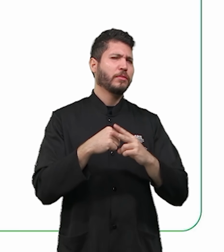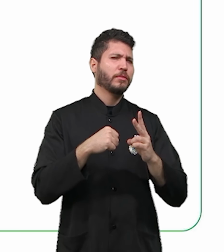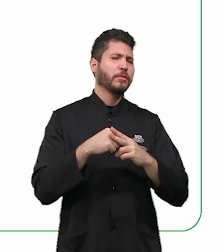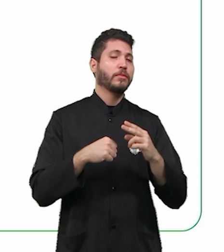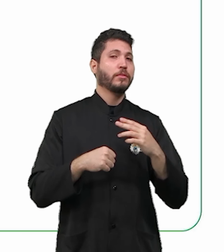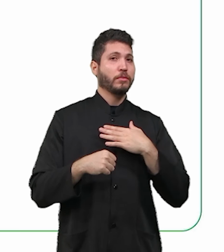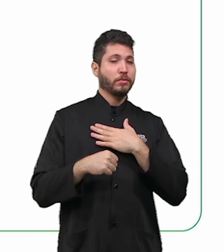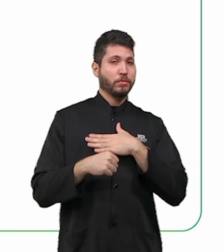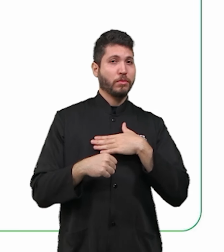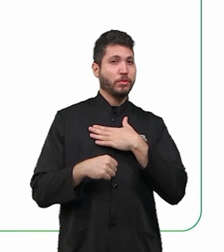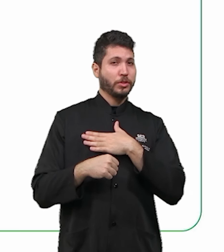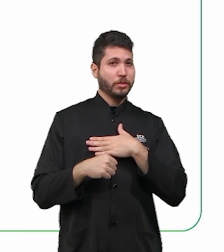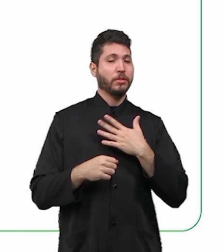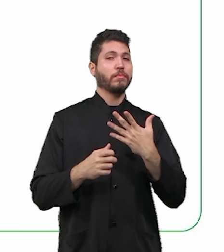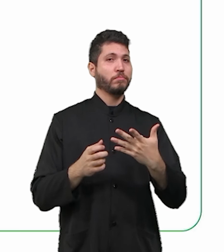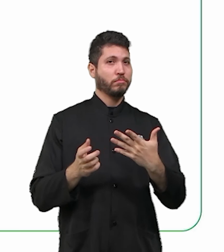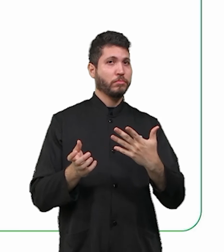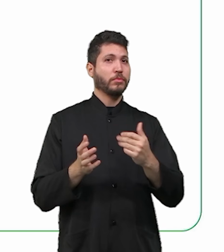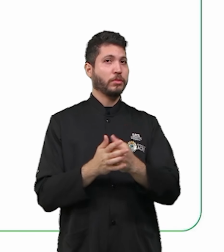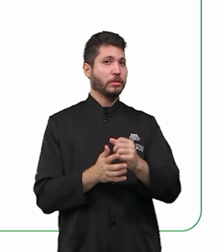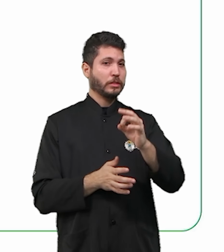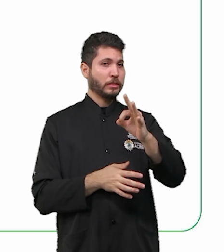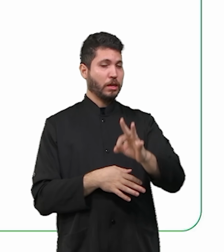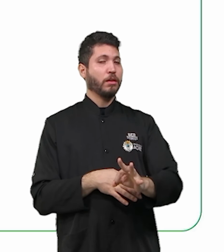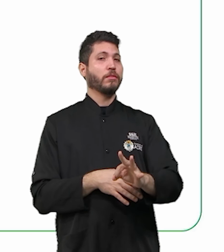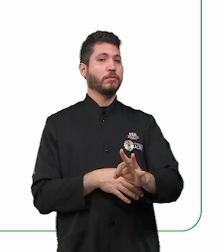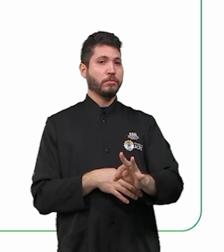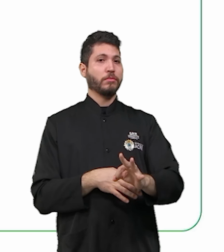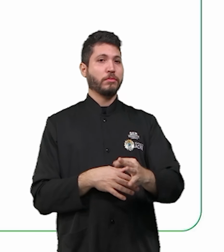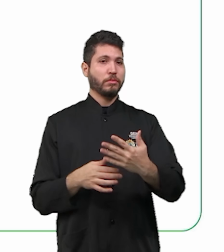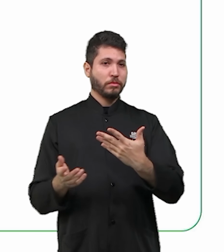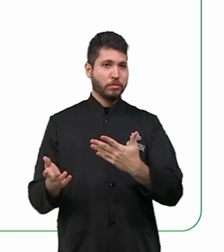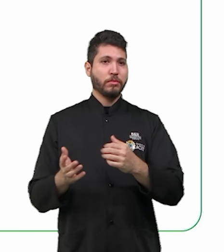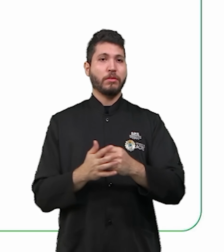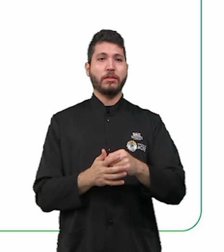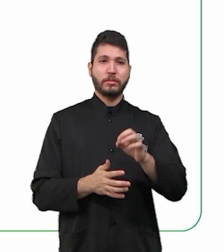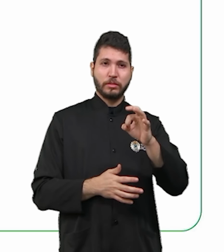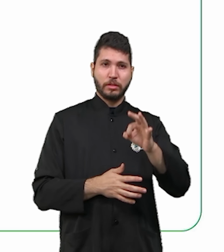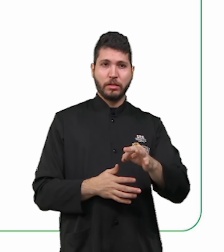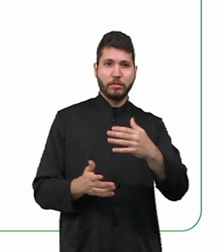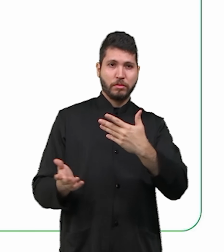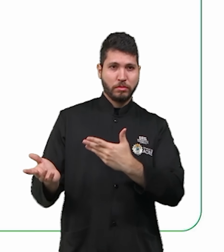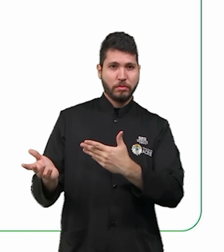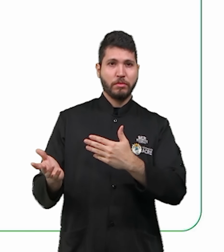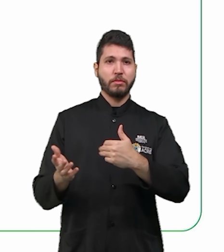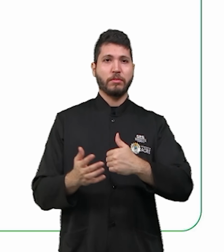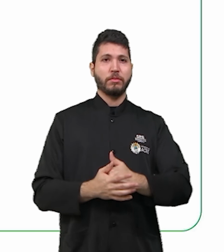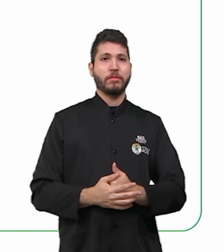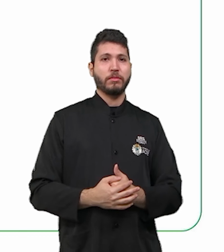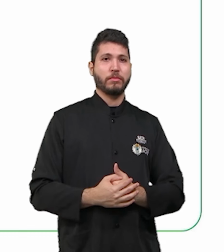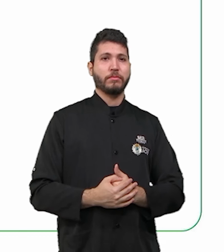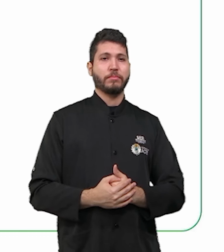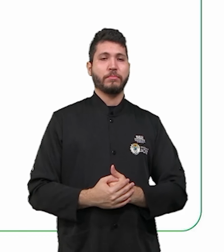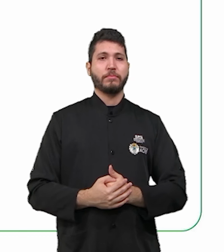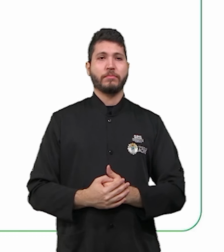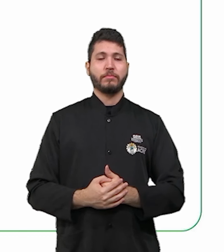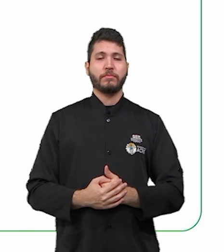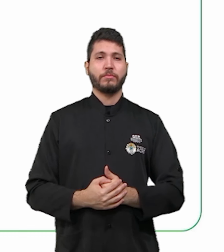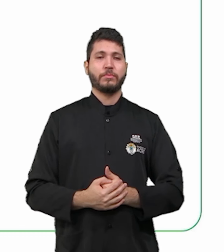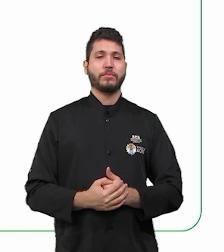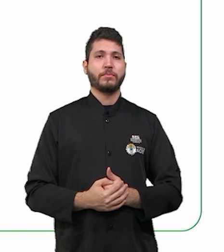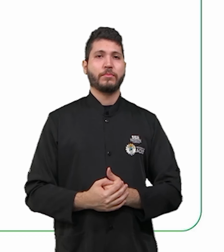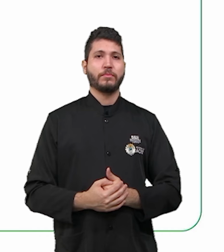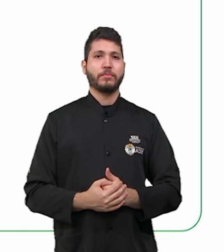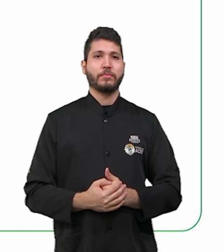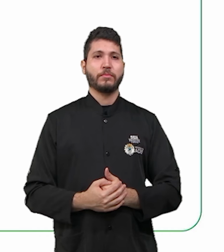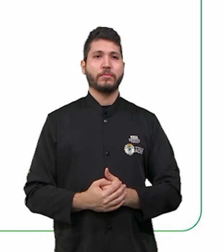maneira correta? Porque é assim que a gente expressa em espanhol. Mas apareceu um verbinho novo aí, o